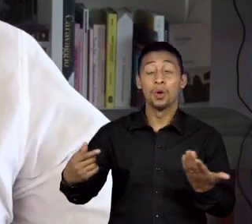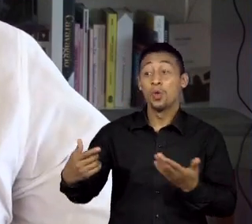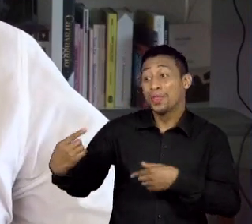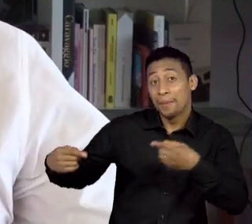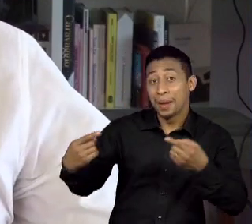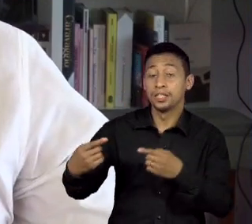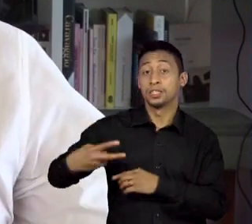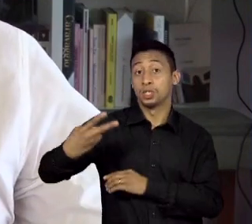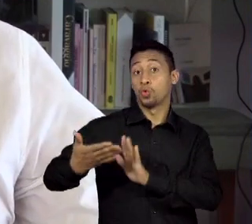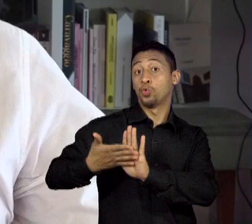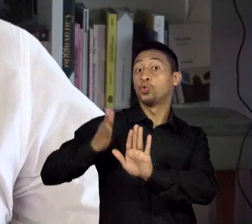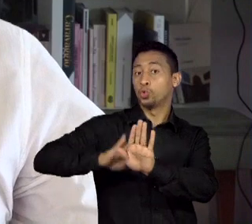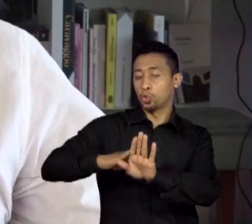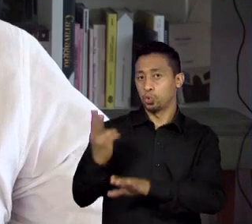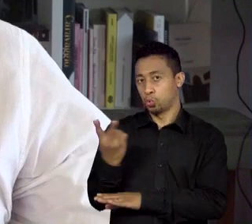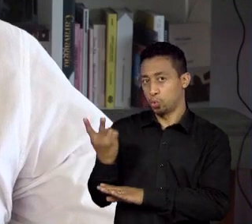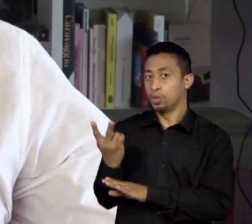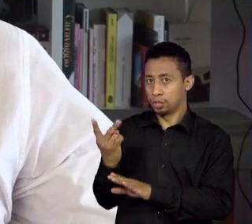da eleição entre Lula e Collor.